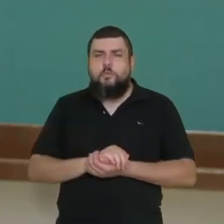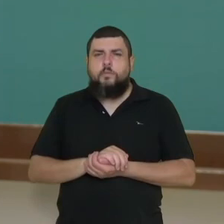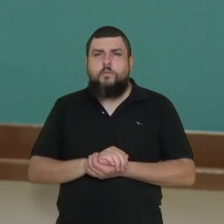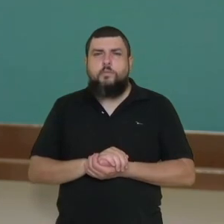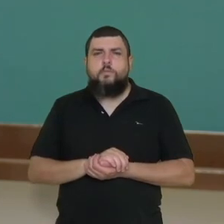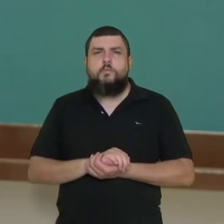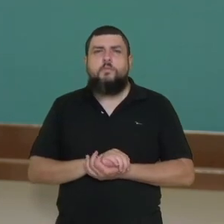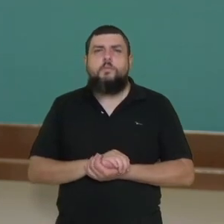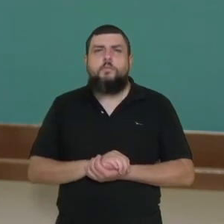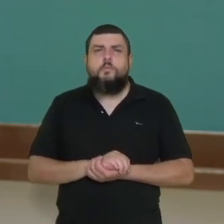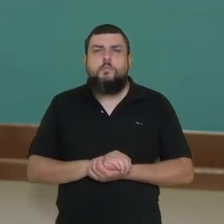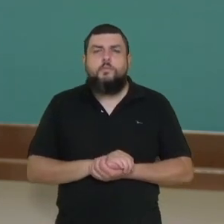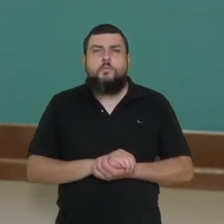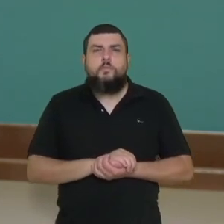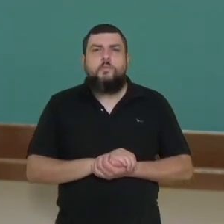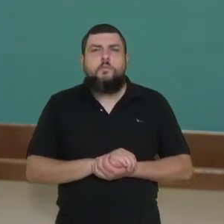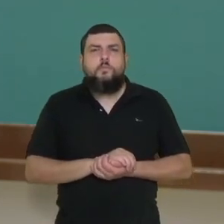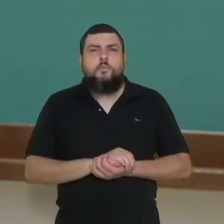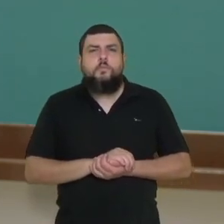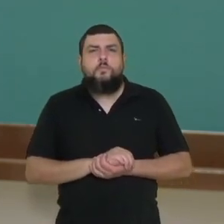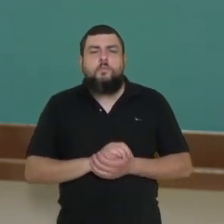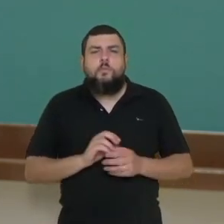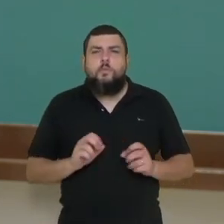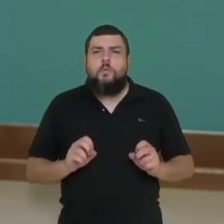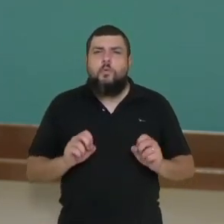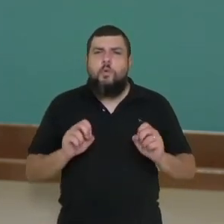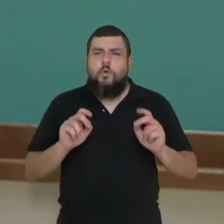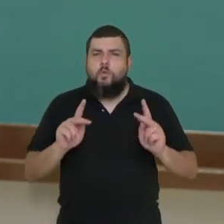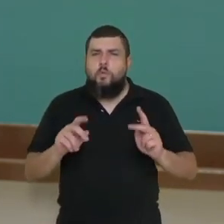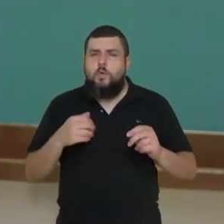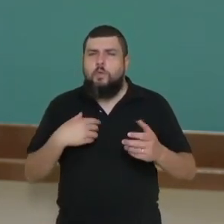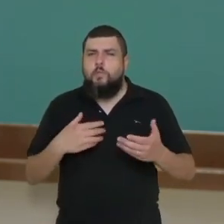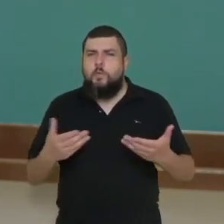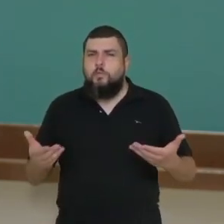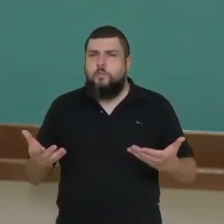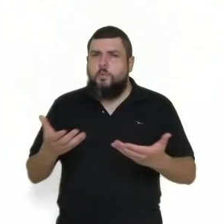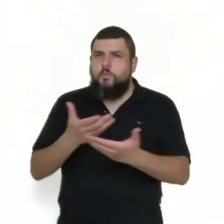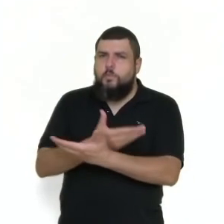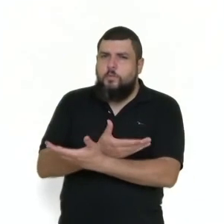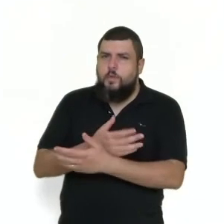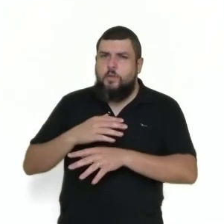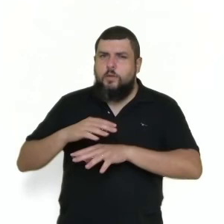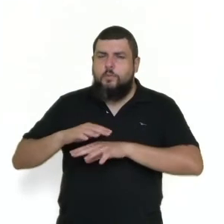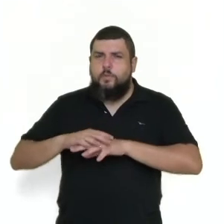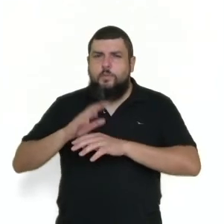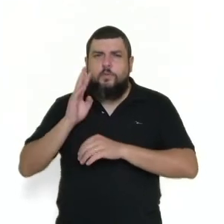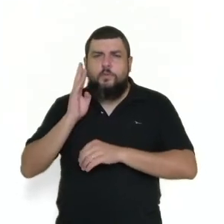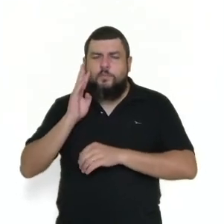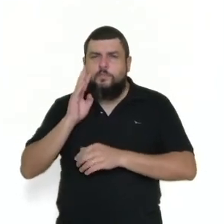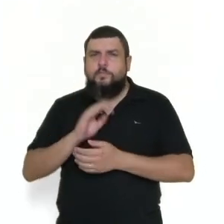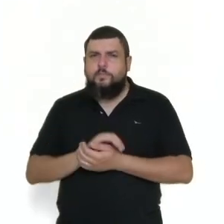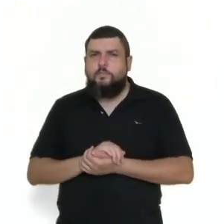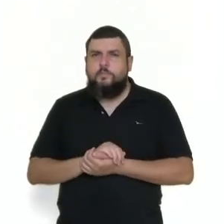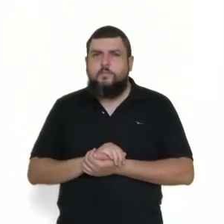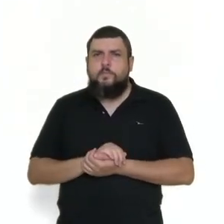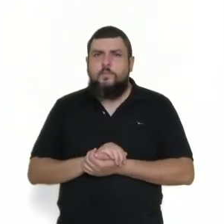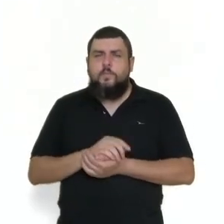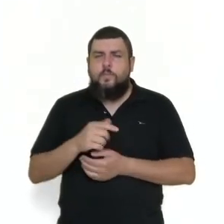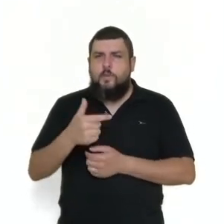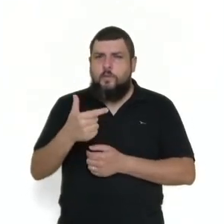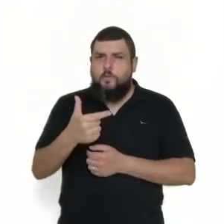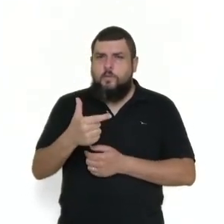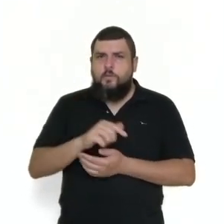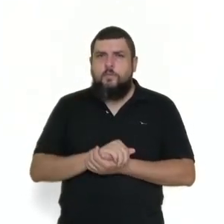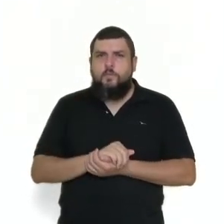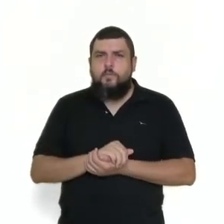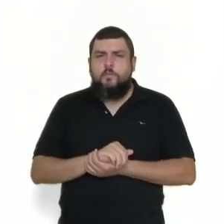estamos fazendo uma ação interdisciplinar com a matemática. Isso é bem legal. 2. Considerando que